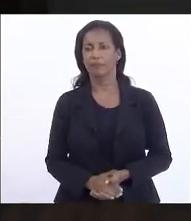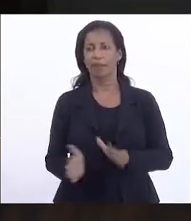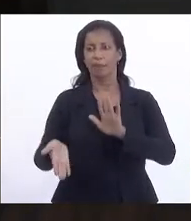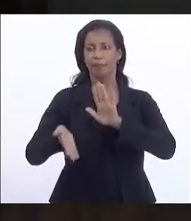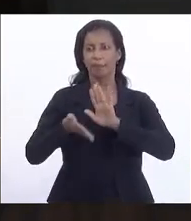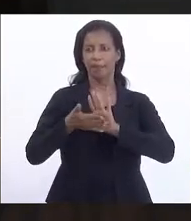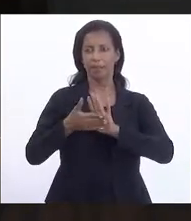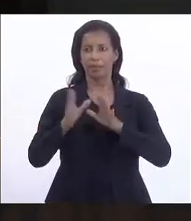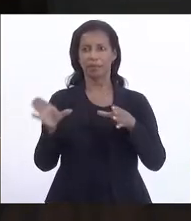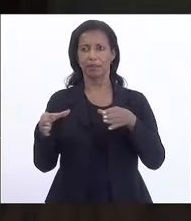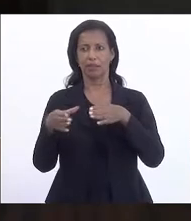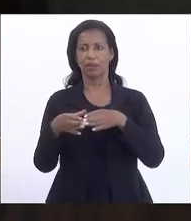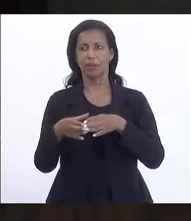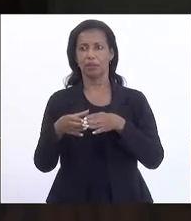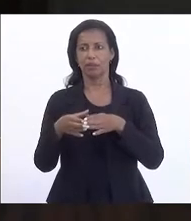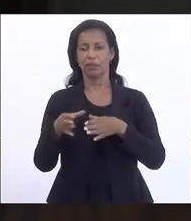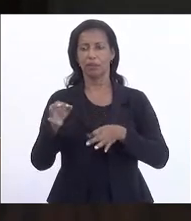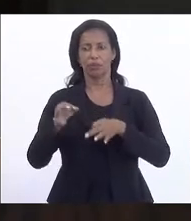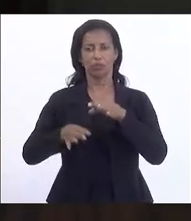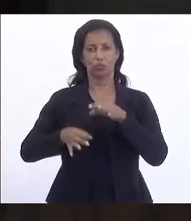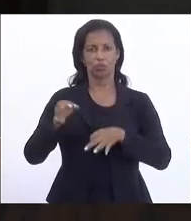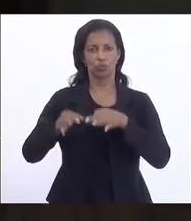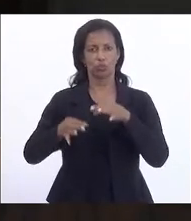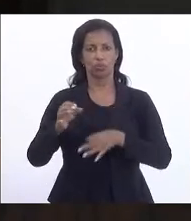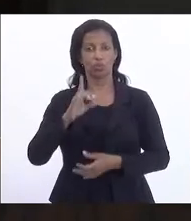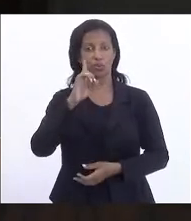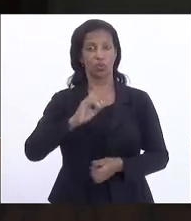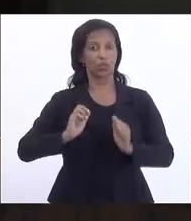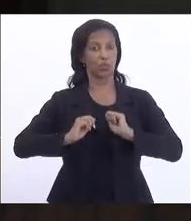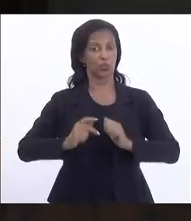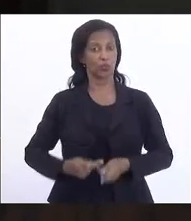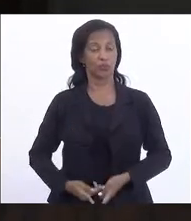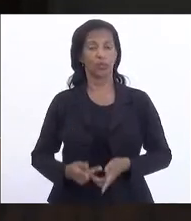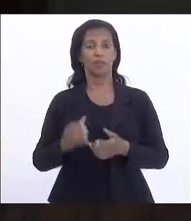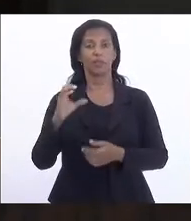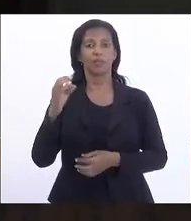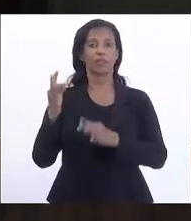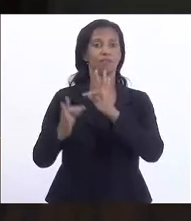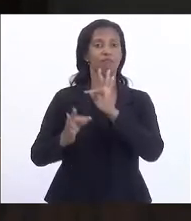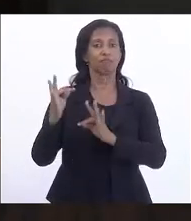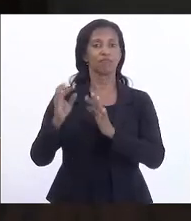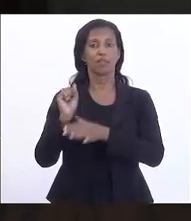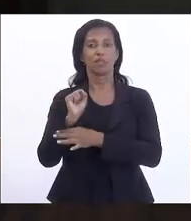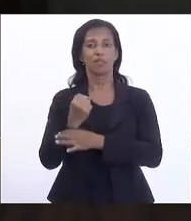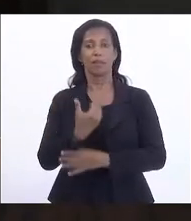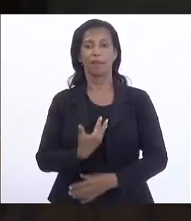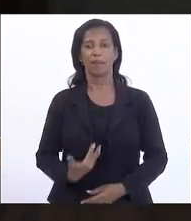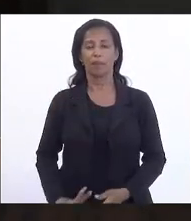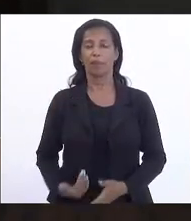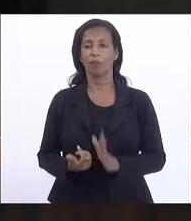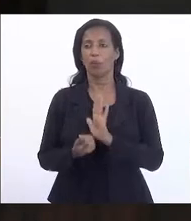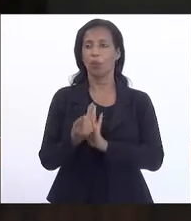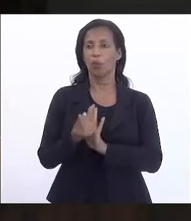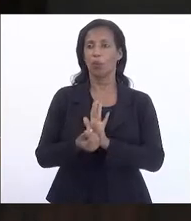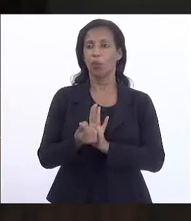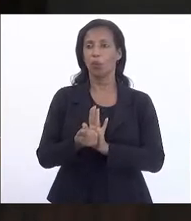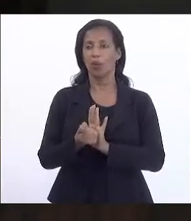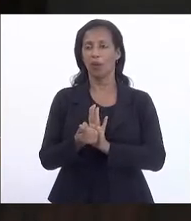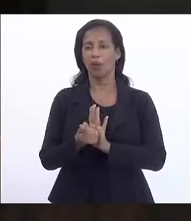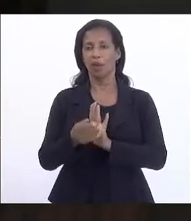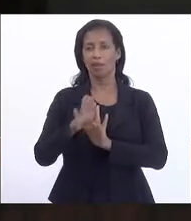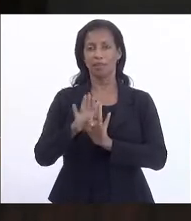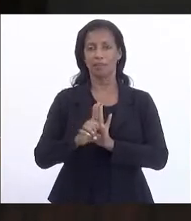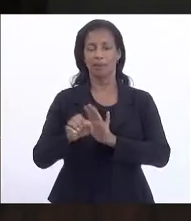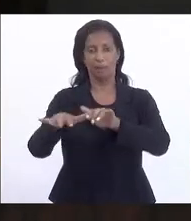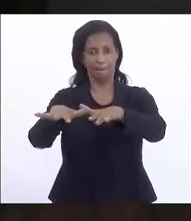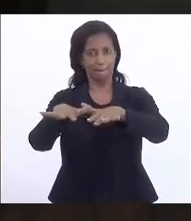Comissões de Constituição e Justiça de Combate à Discriminação, Defesa dos Direitos Humanos, Ciência e Tecnologia, Segurança Pública e Orçamento, às emendas de